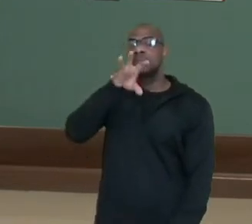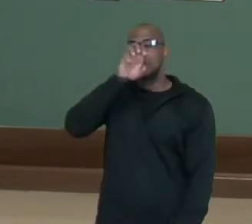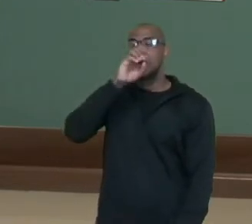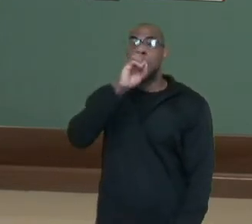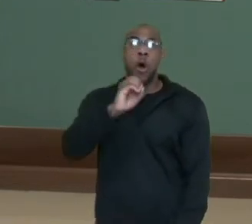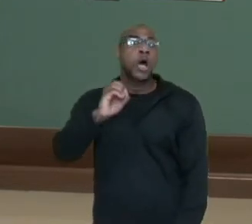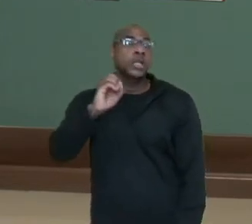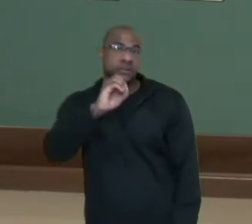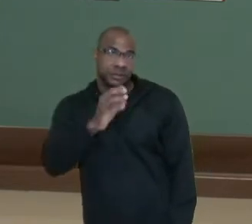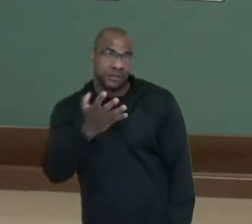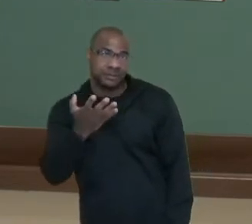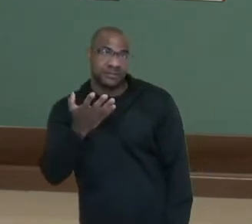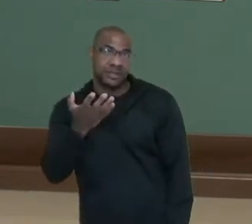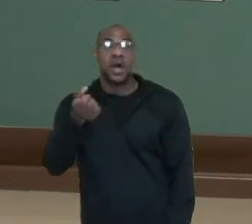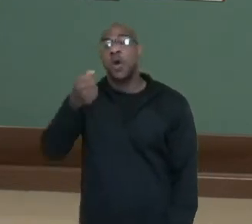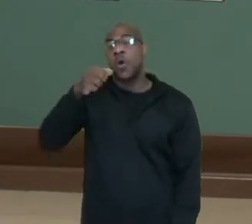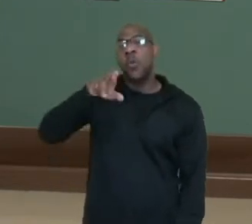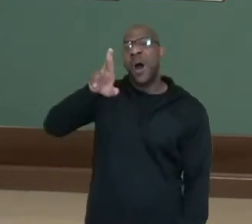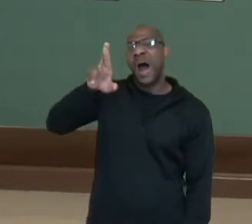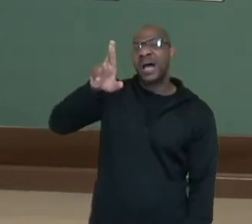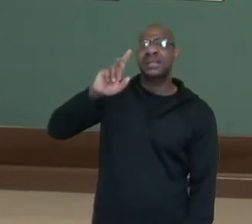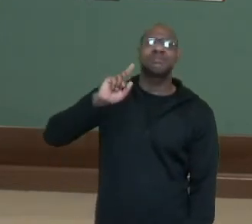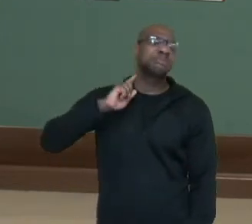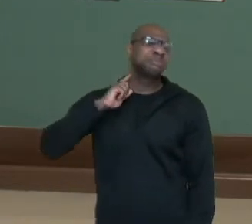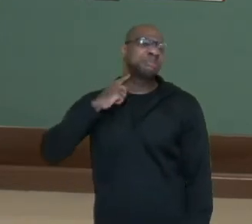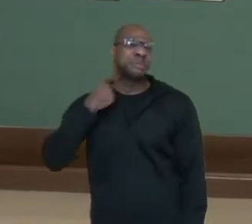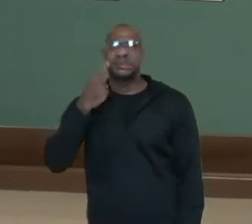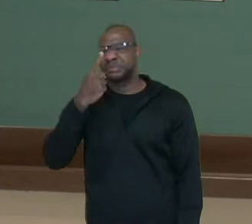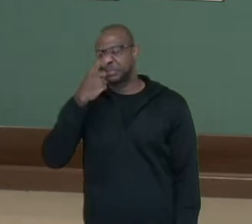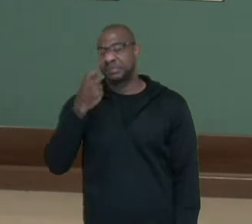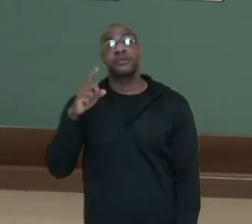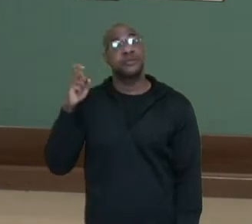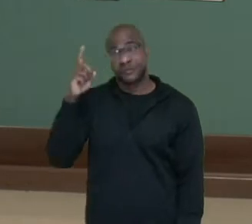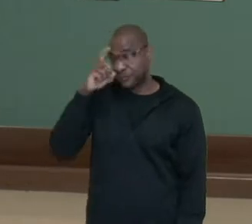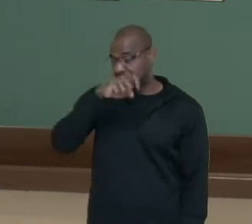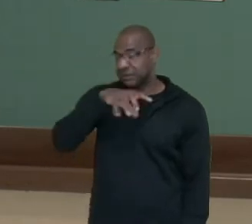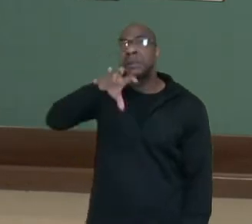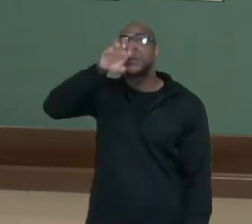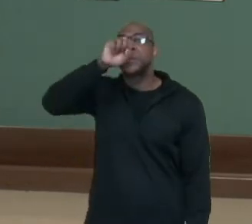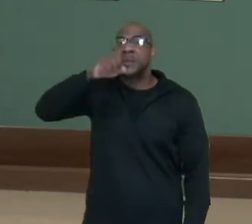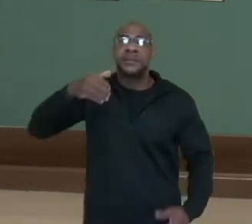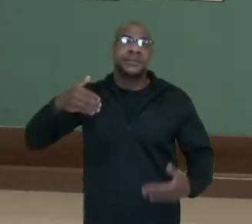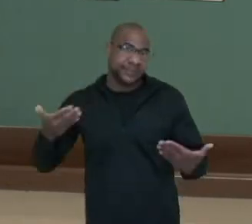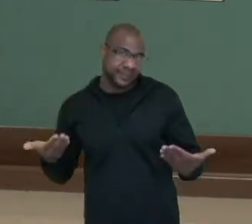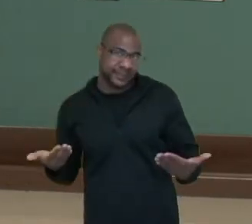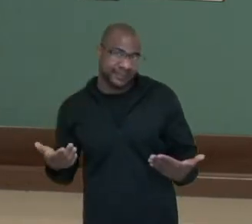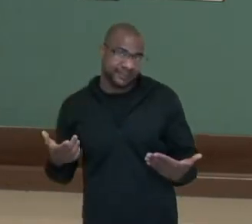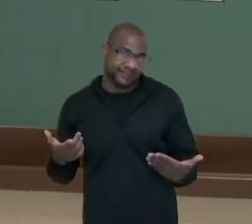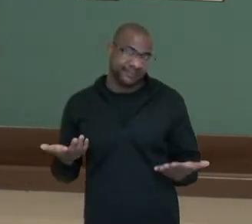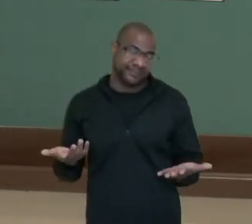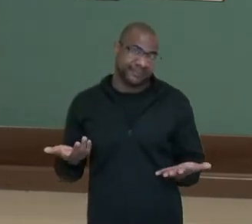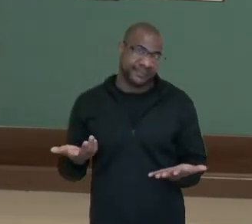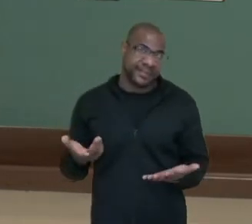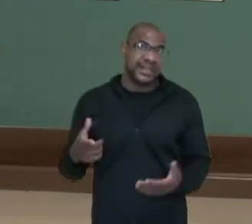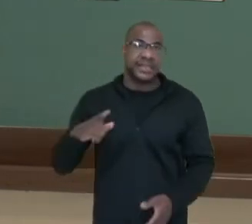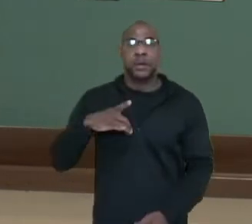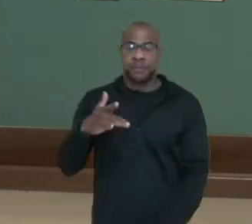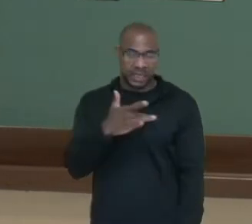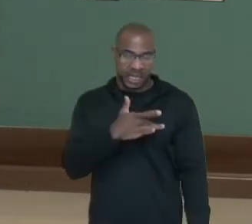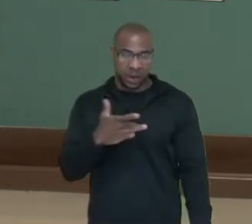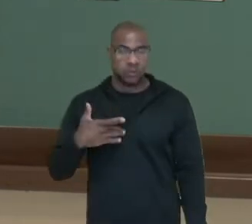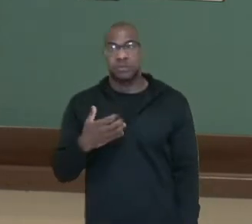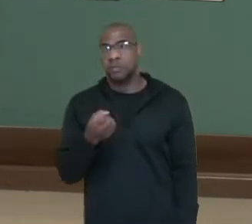está impróprio, está contaminado, é difícil, né? Ter uma condição de saúde ali, de